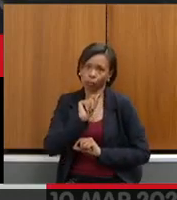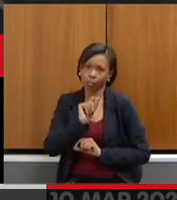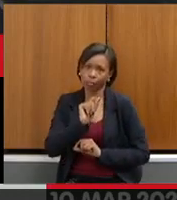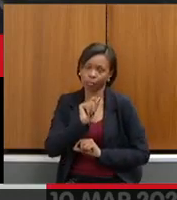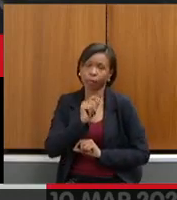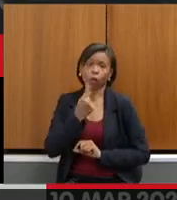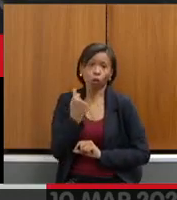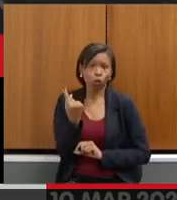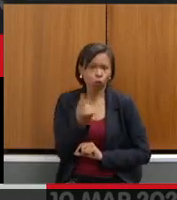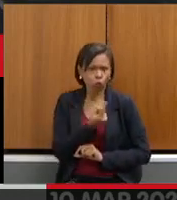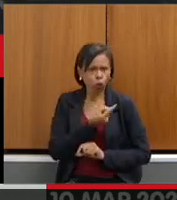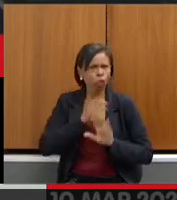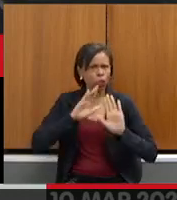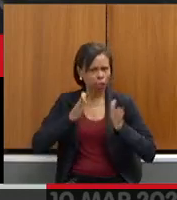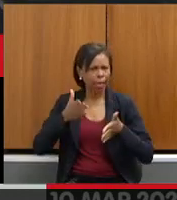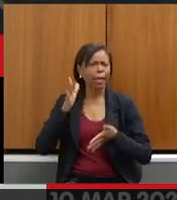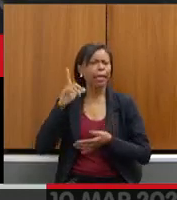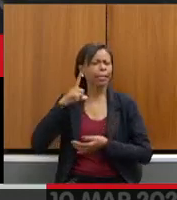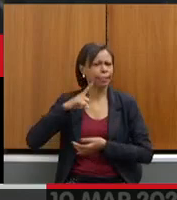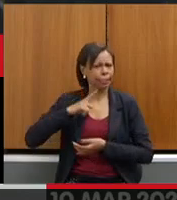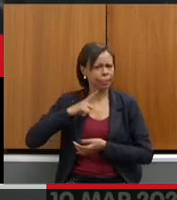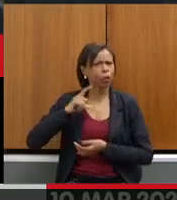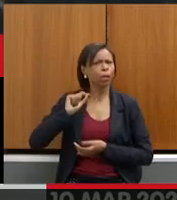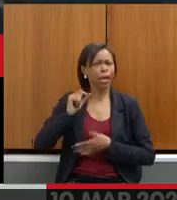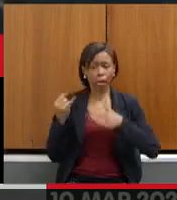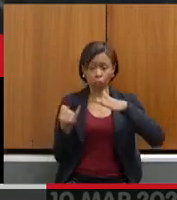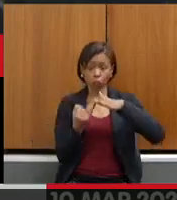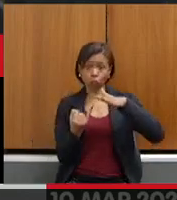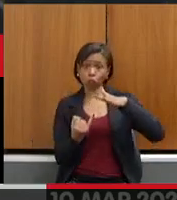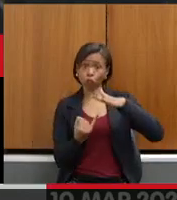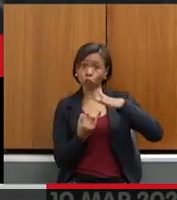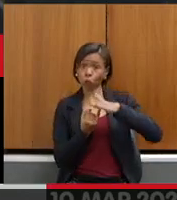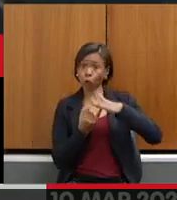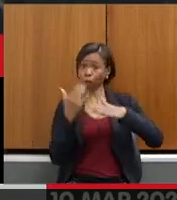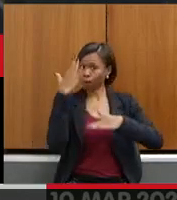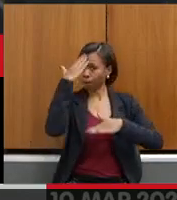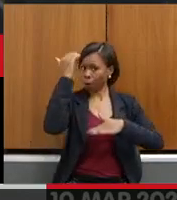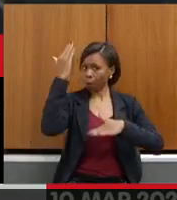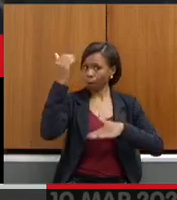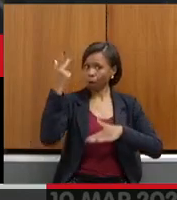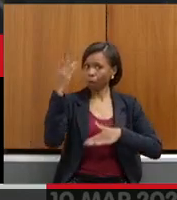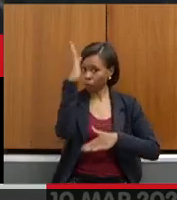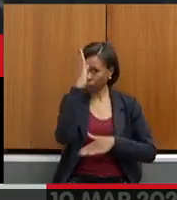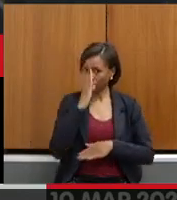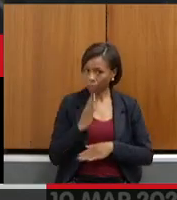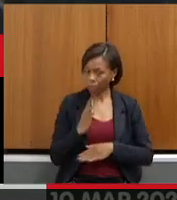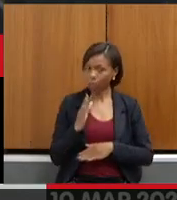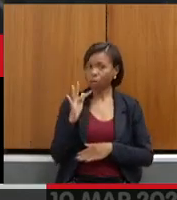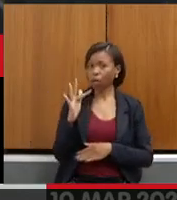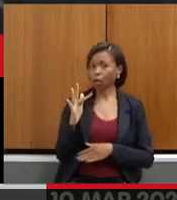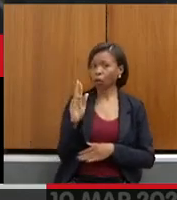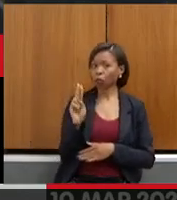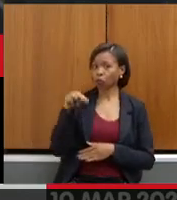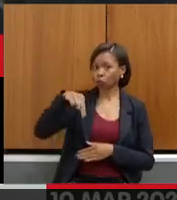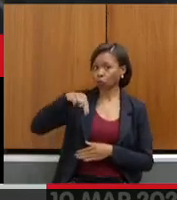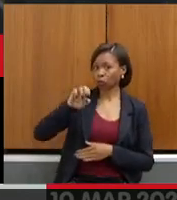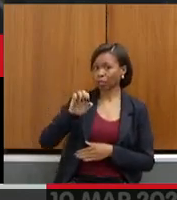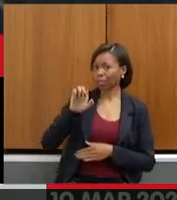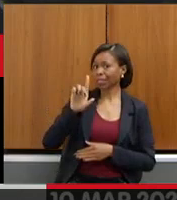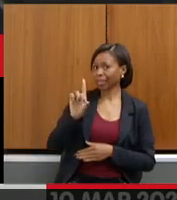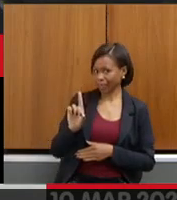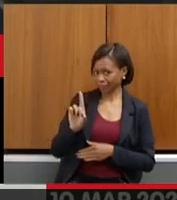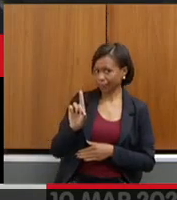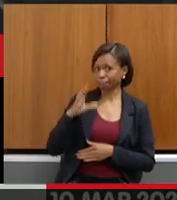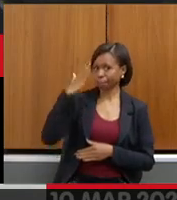eficientes renomadas importantes instituições de saúde do Brasil que é a funed Fundação Ezequiel